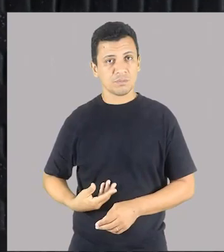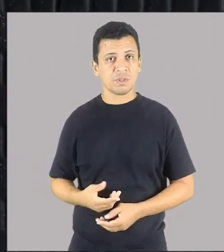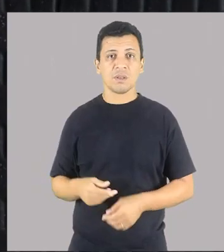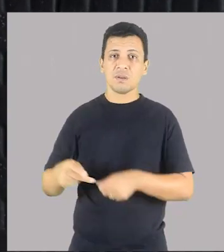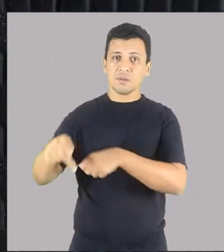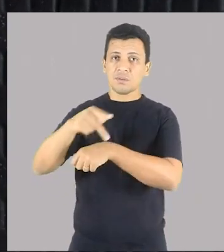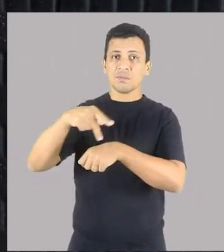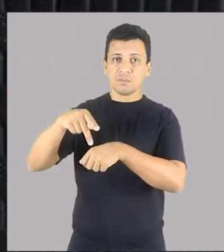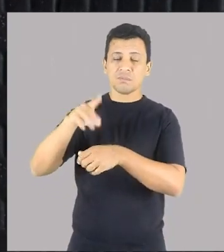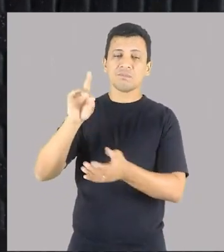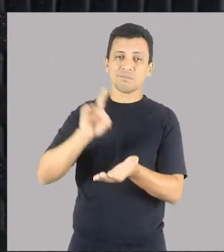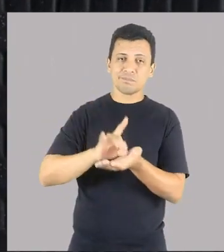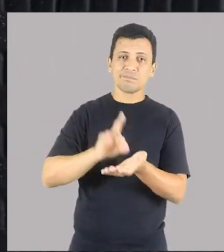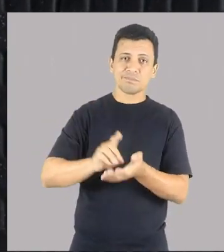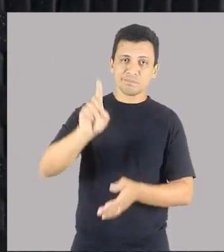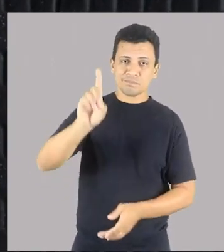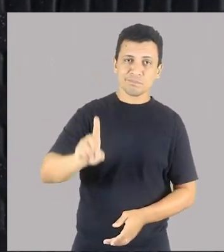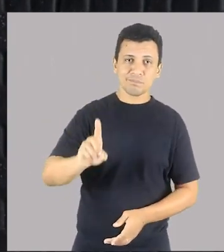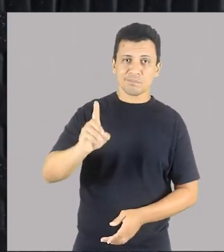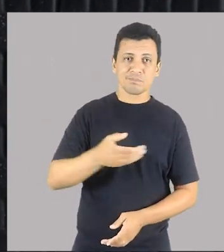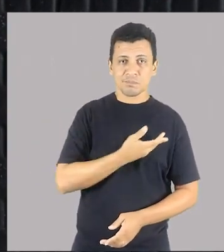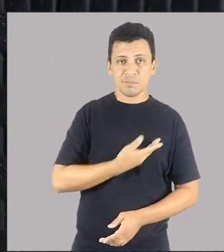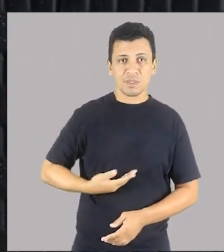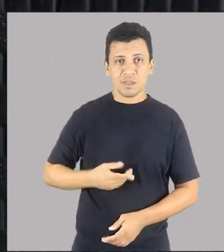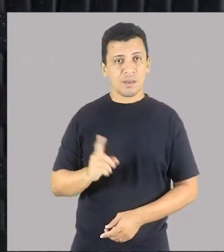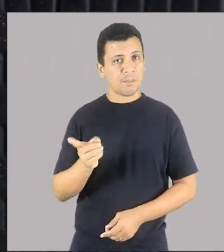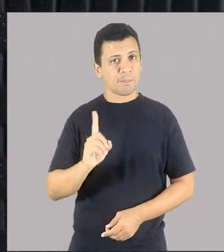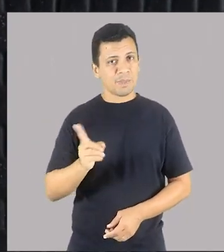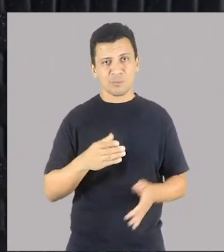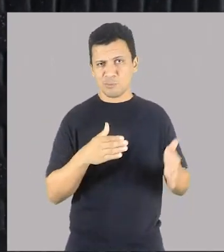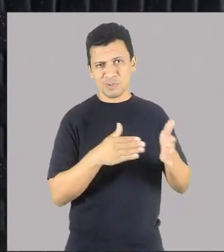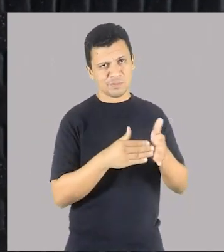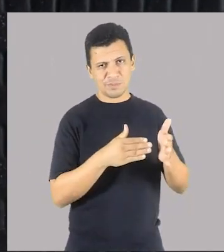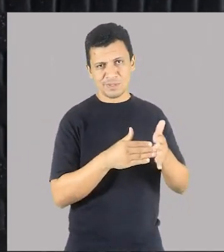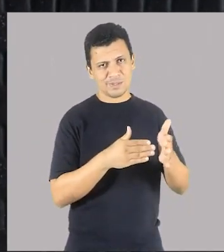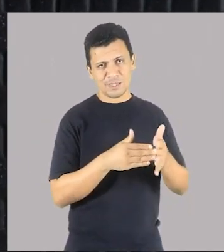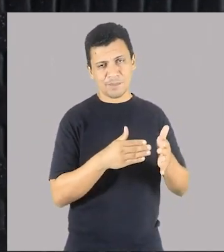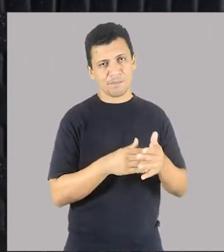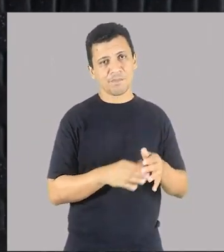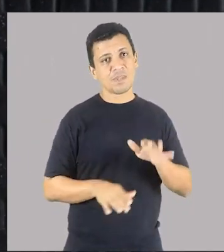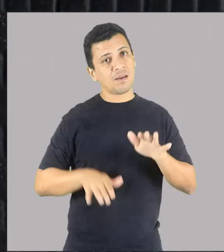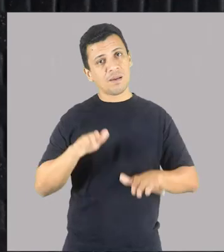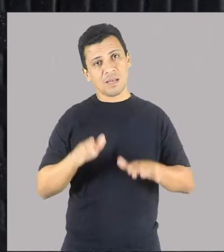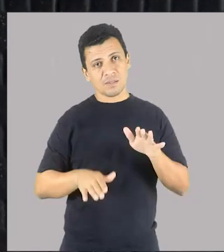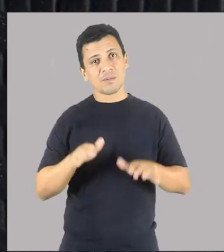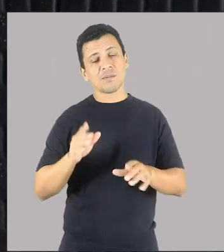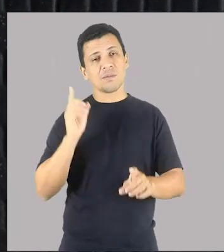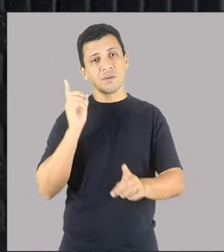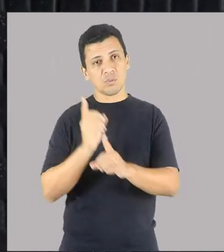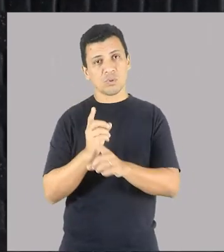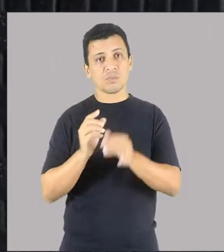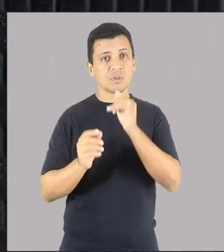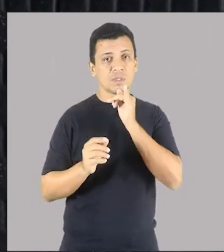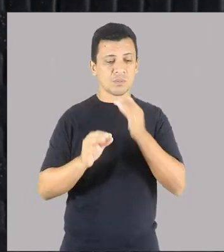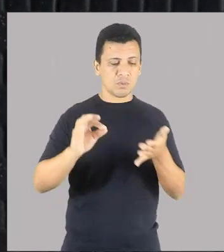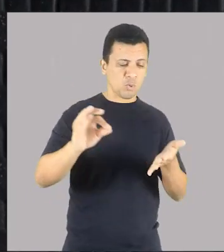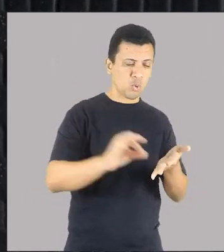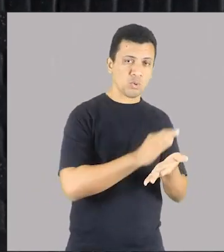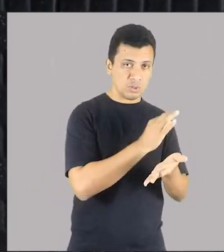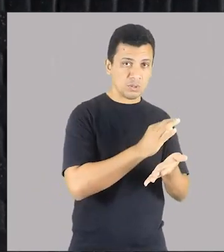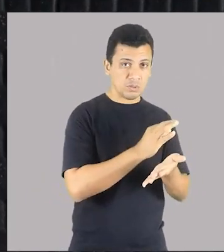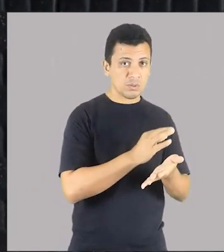é de fato de direito público, mas não é limitada ao direito público. Em algumas ocasiões, em contratos, por exemplo,